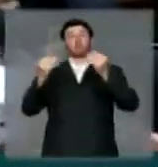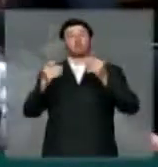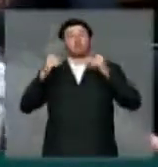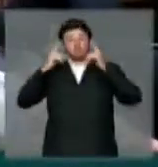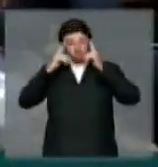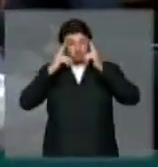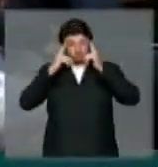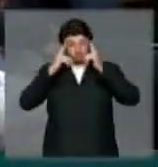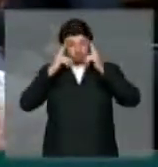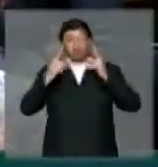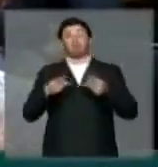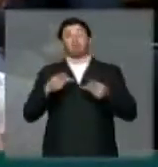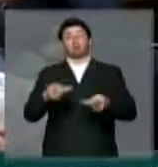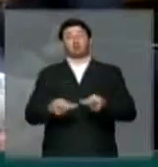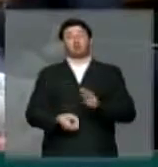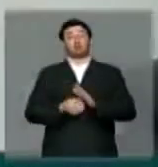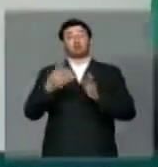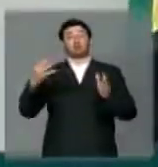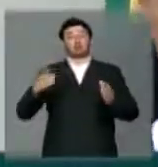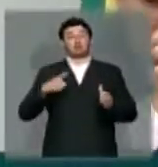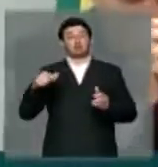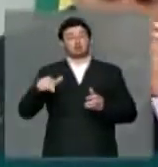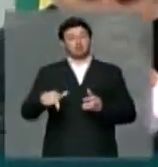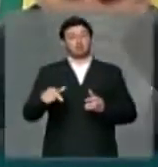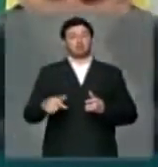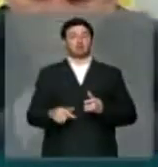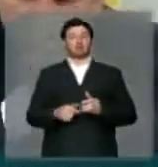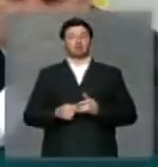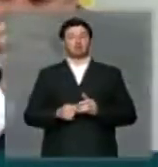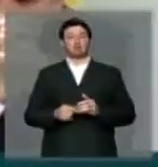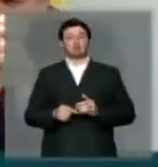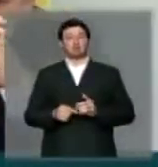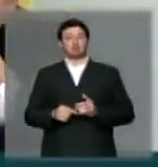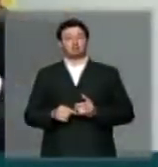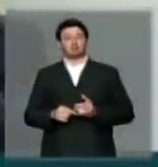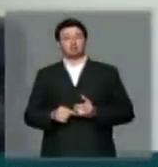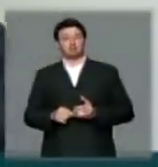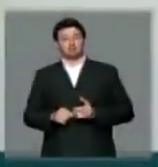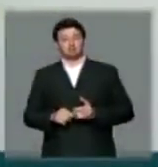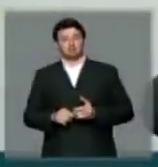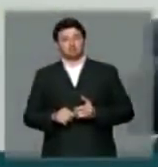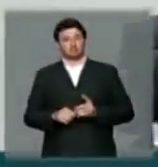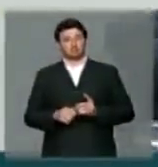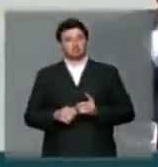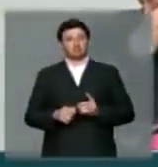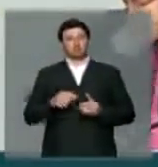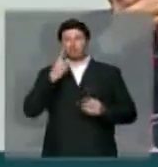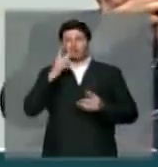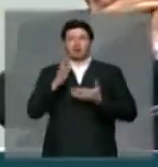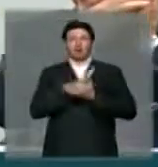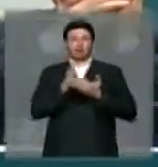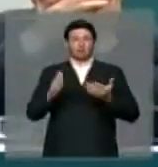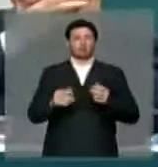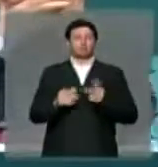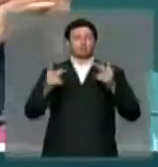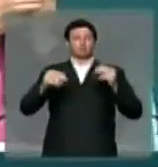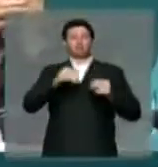relação a muitos dos projetos que estão aí tramitando na praça. Para só citar alguns, para dizer,